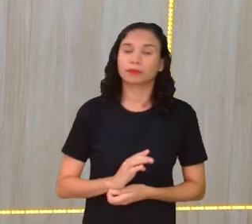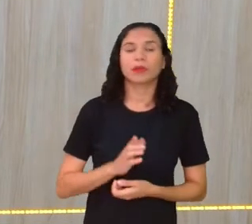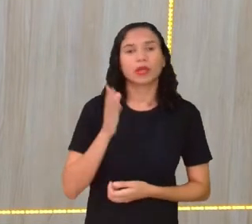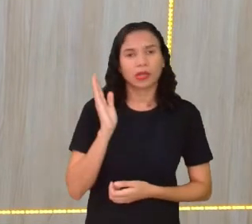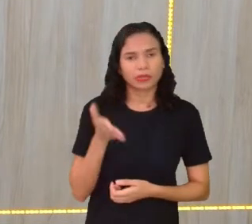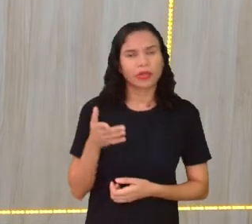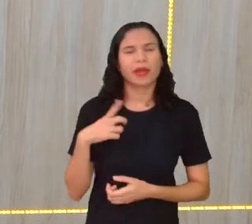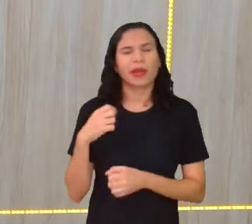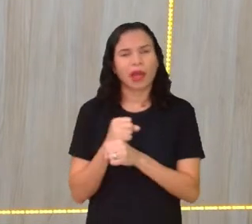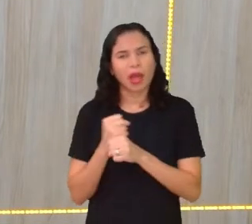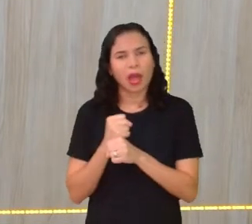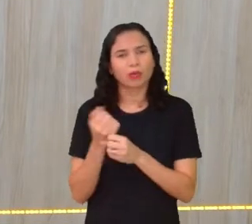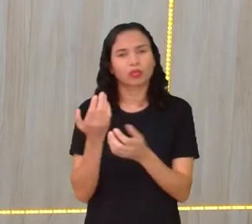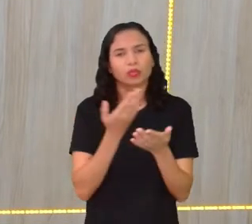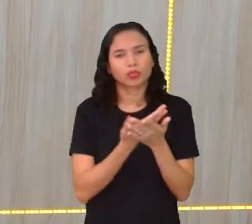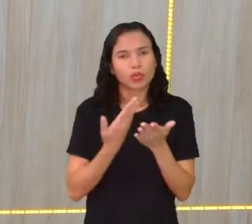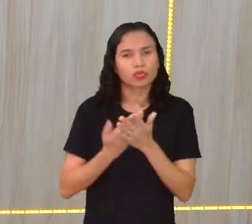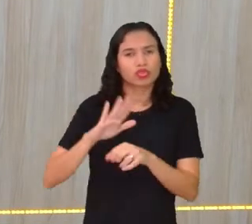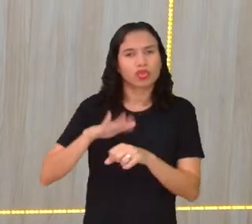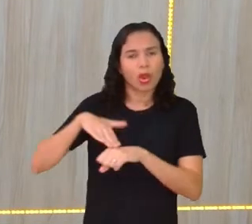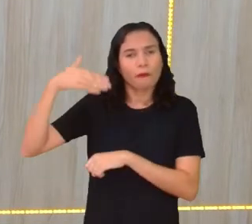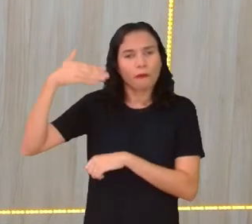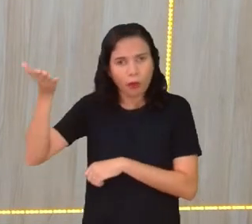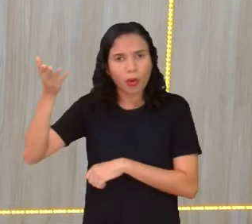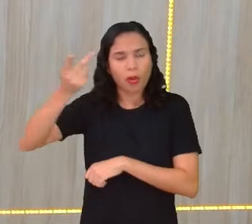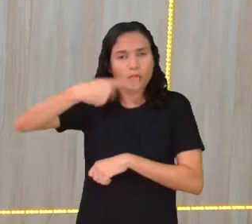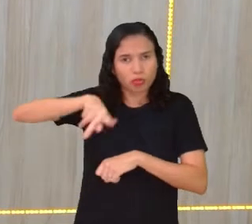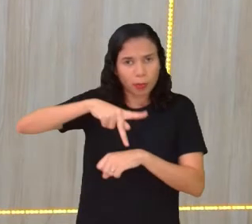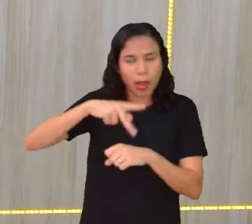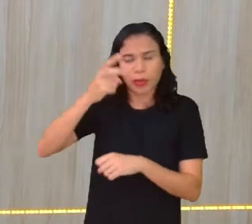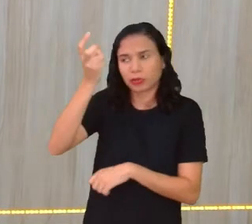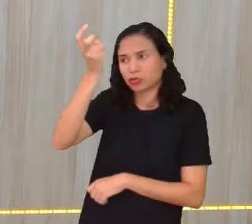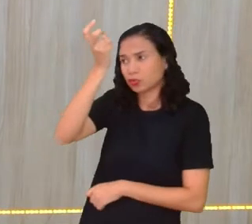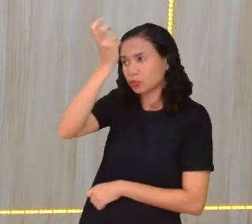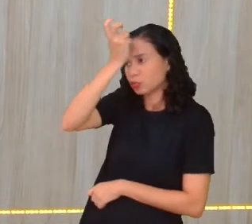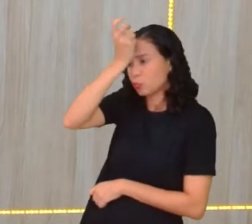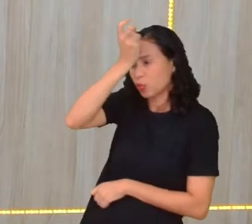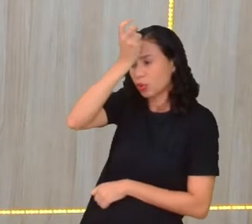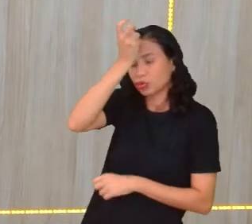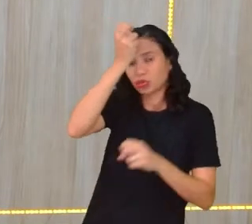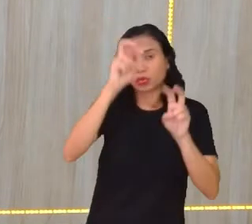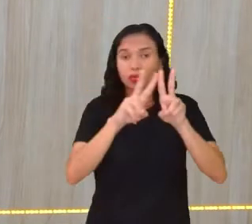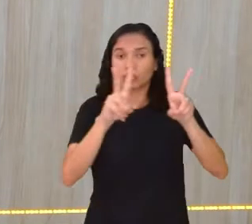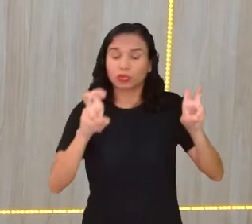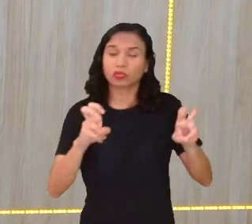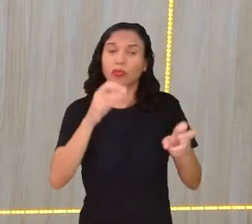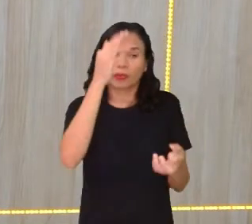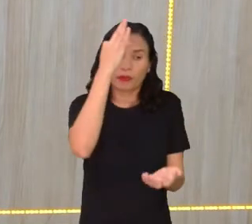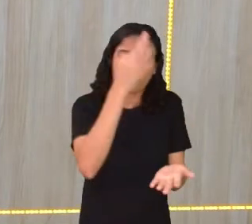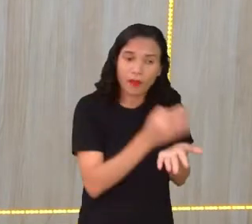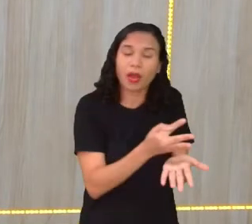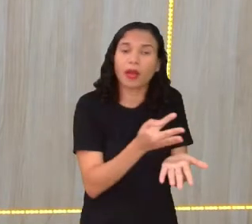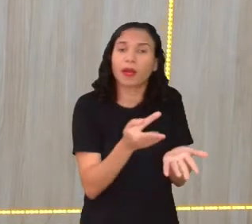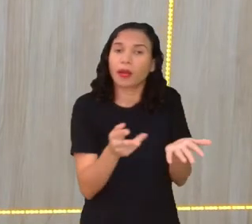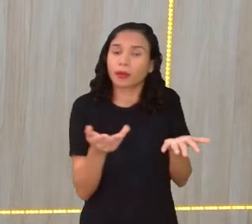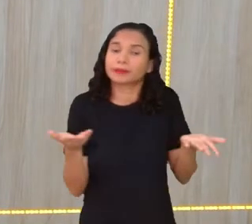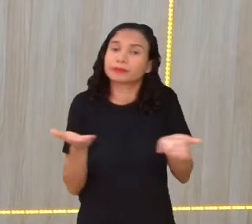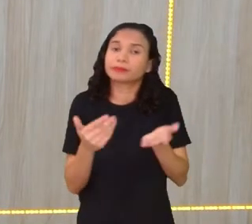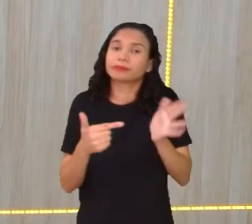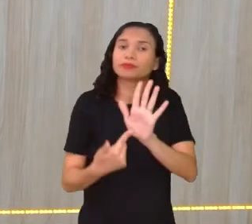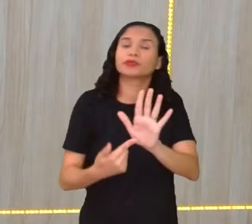Passou um bom tempo estudando no Egito, né, estudando a respeito da sua fé, e aquela coisa que ele